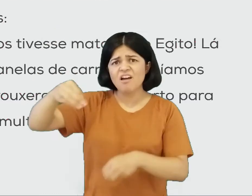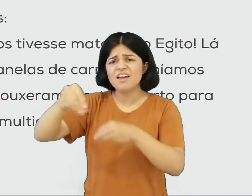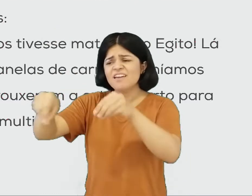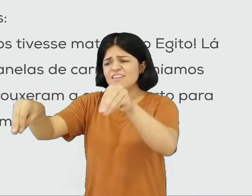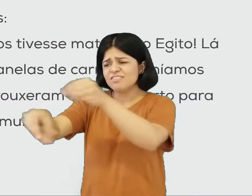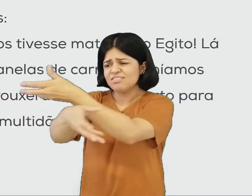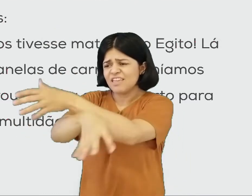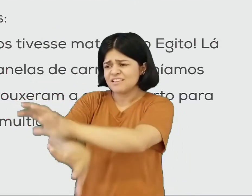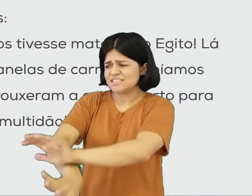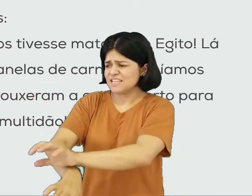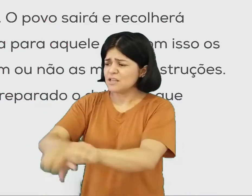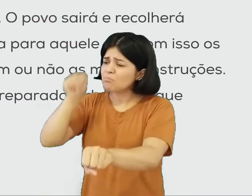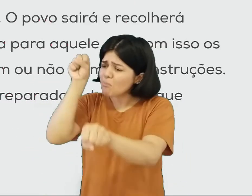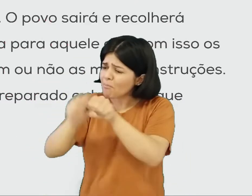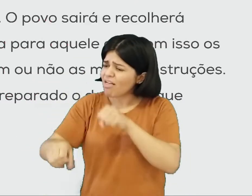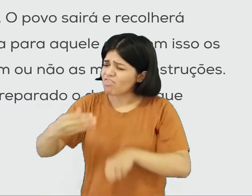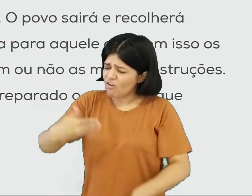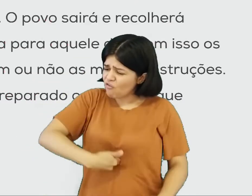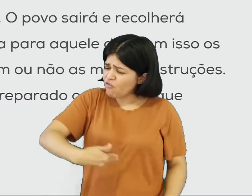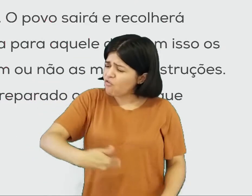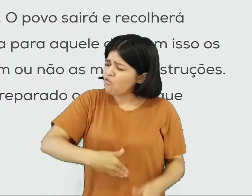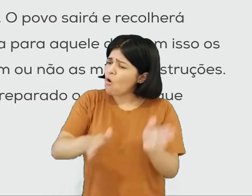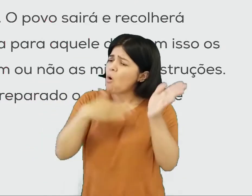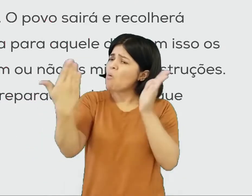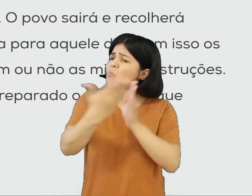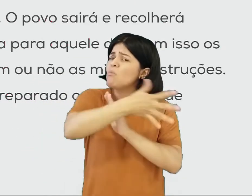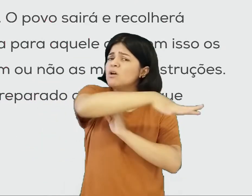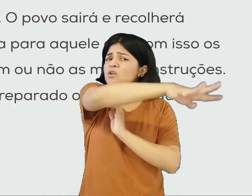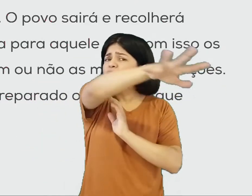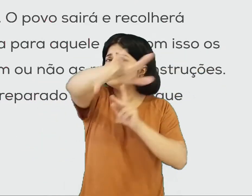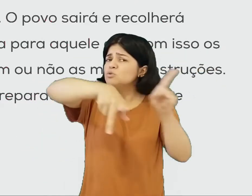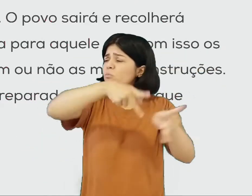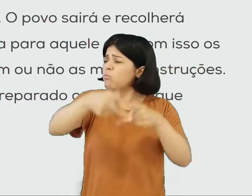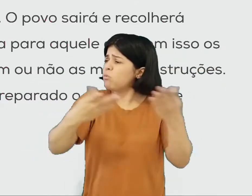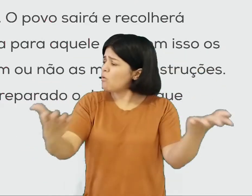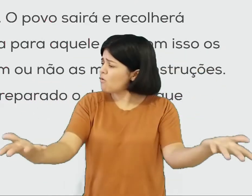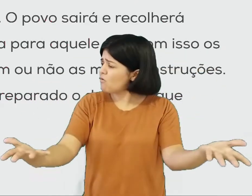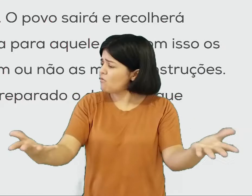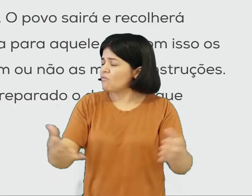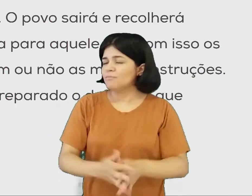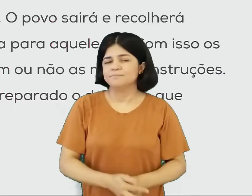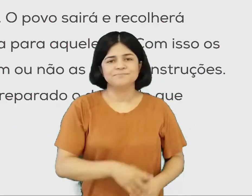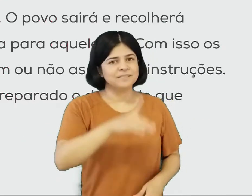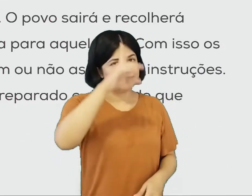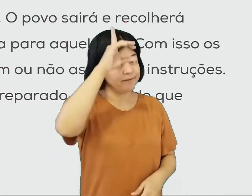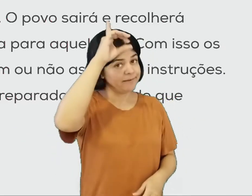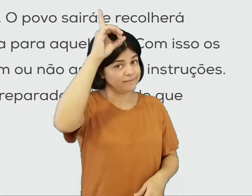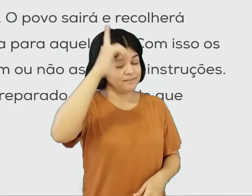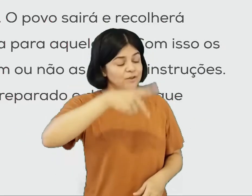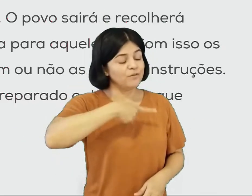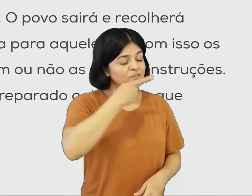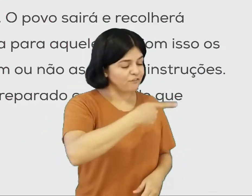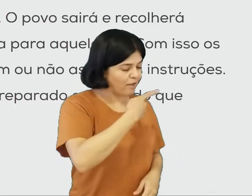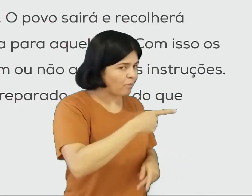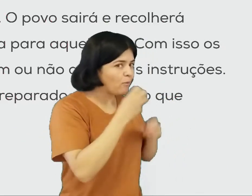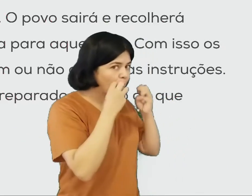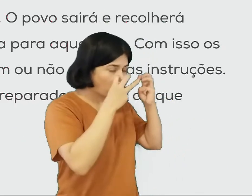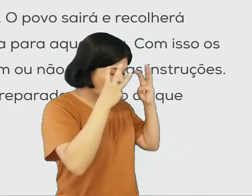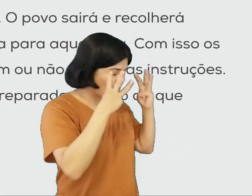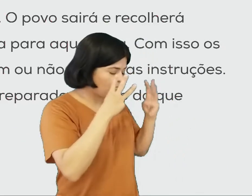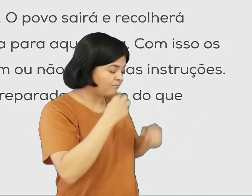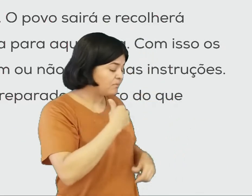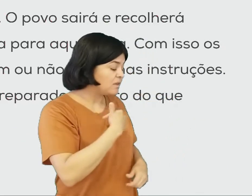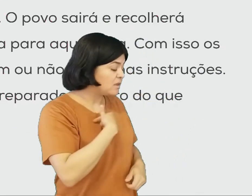fazer morrer de fome toda essa multidão. Disse, porém, o Senhor a Moisés: eu